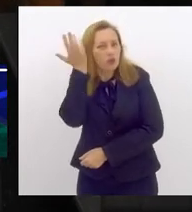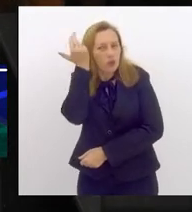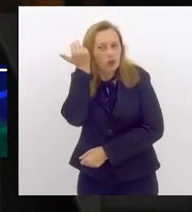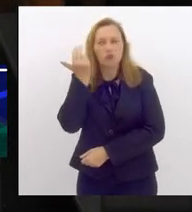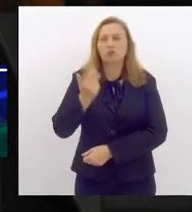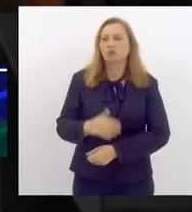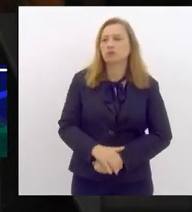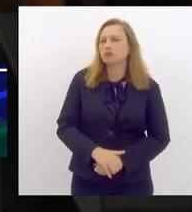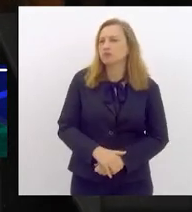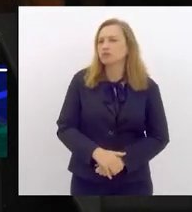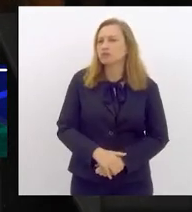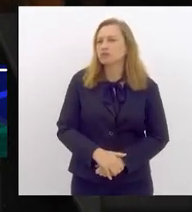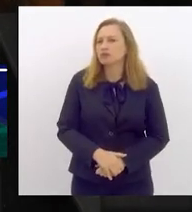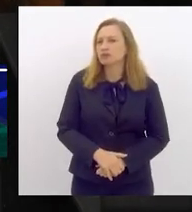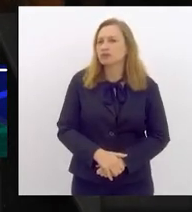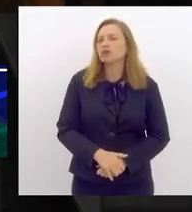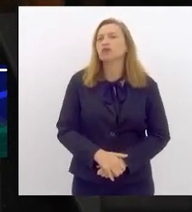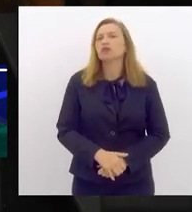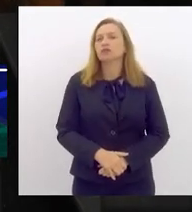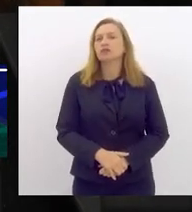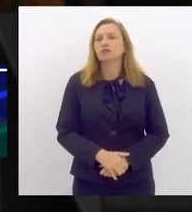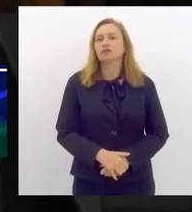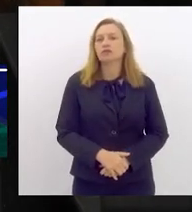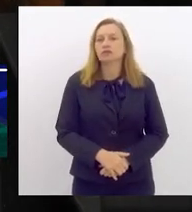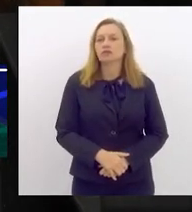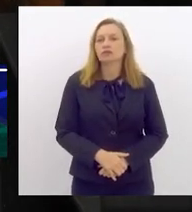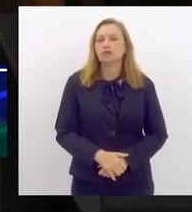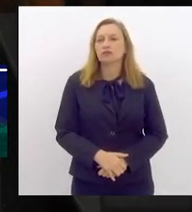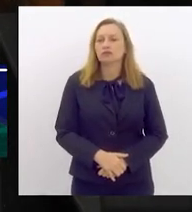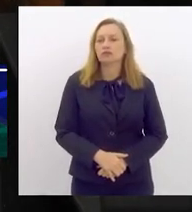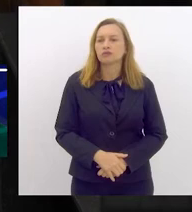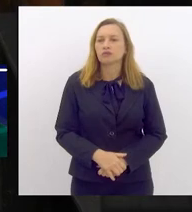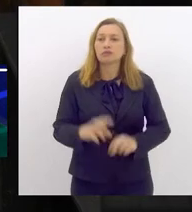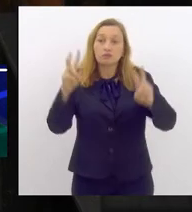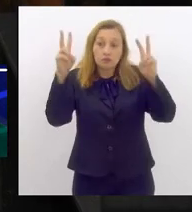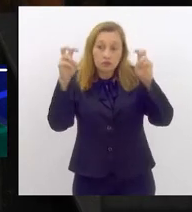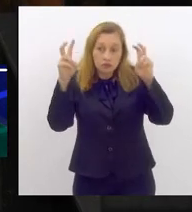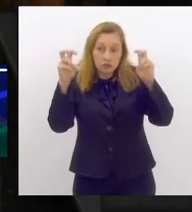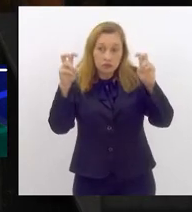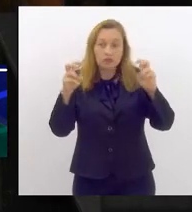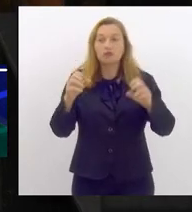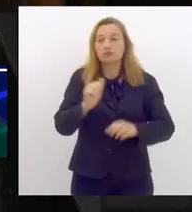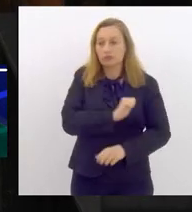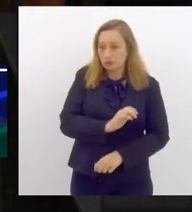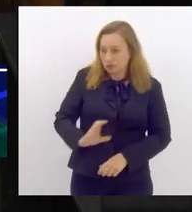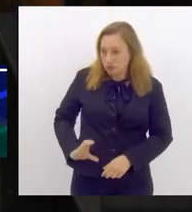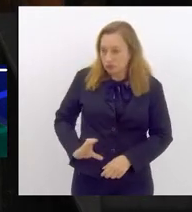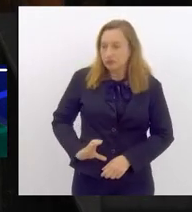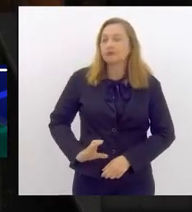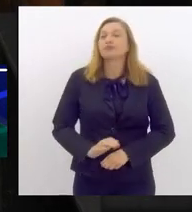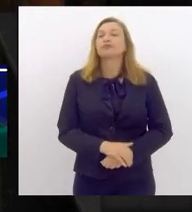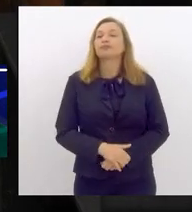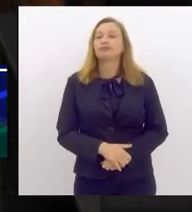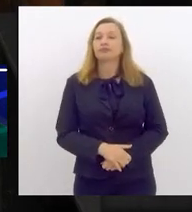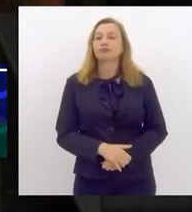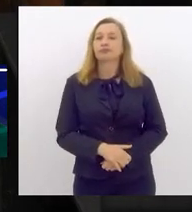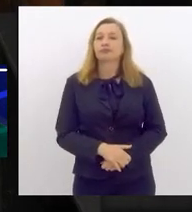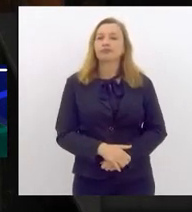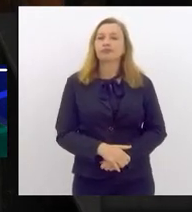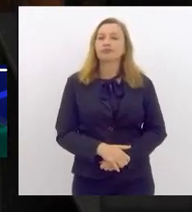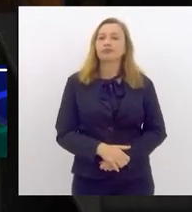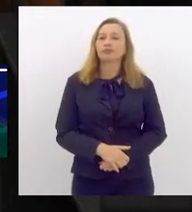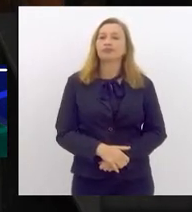Coelho o e diz respeito Oi e a 10 William e diz respeito